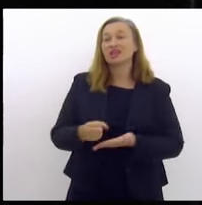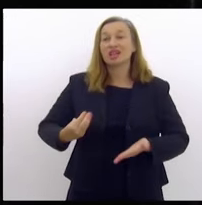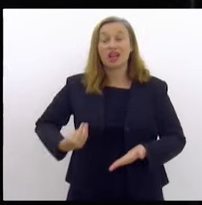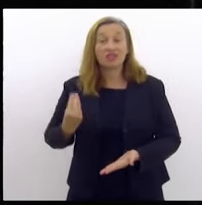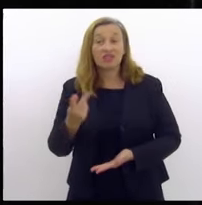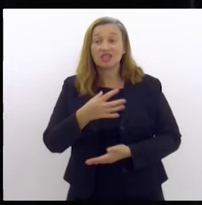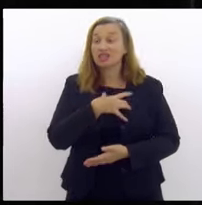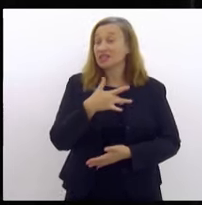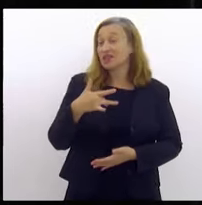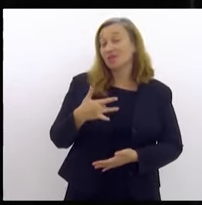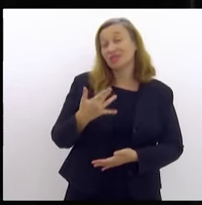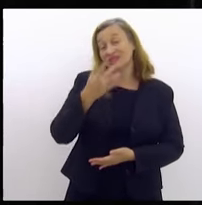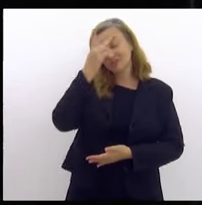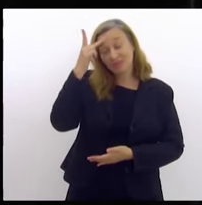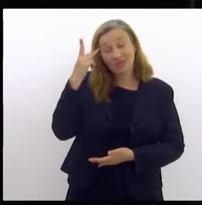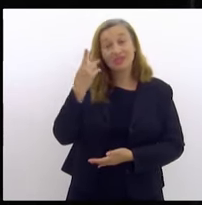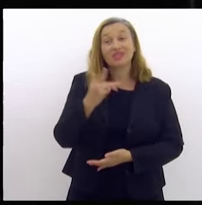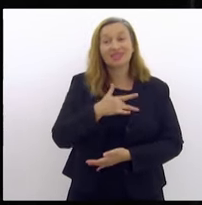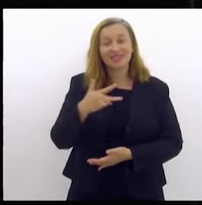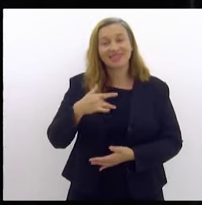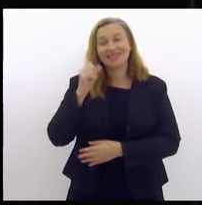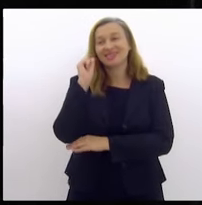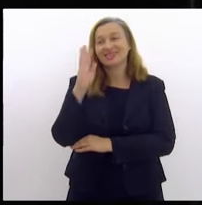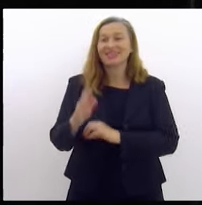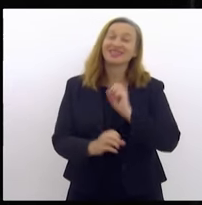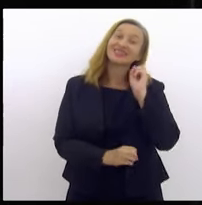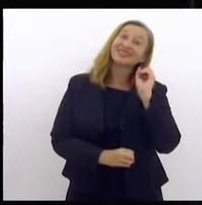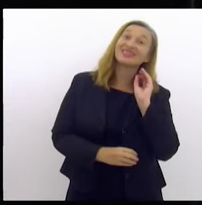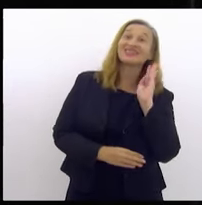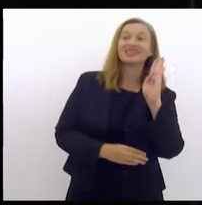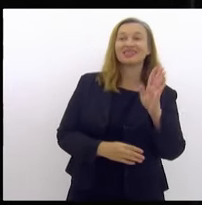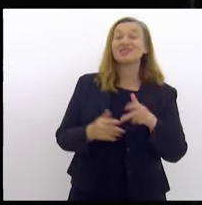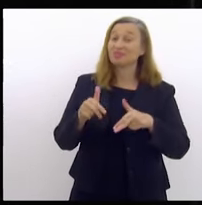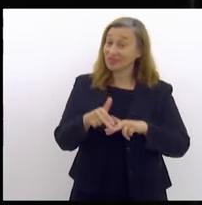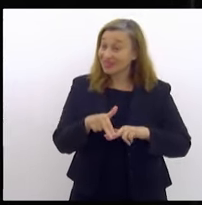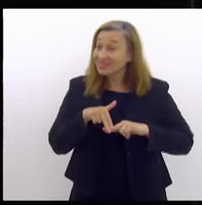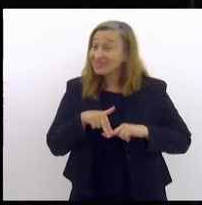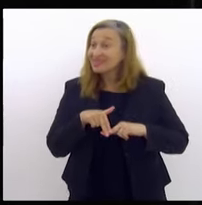das pessoas e na saúde da natureza. Por isso,